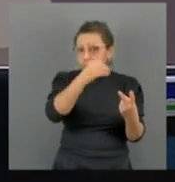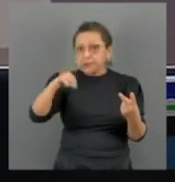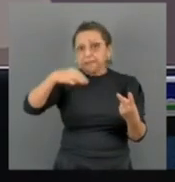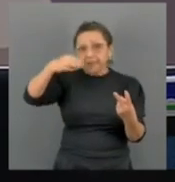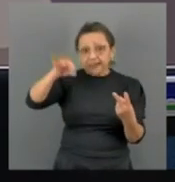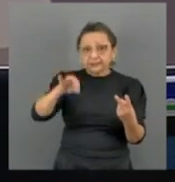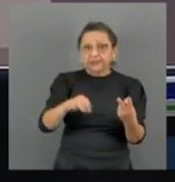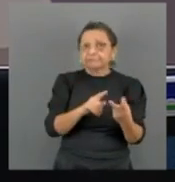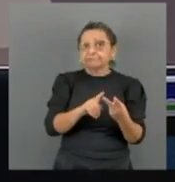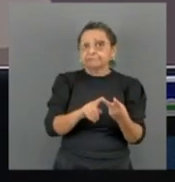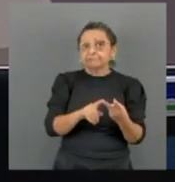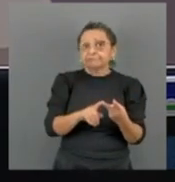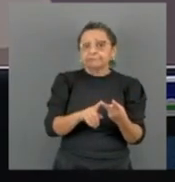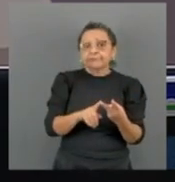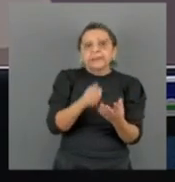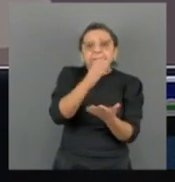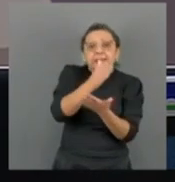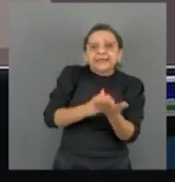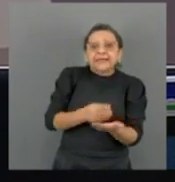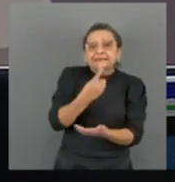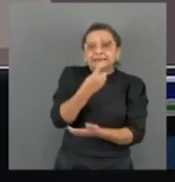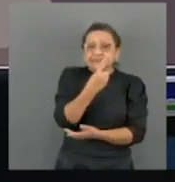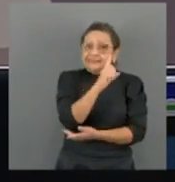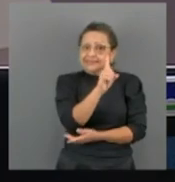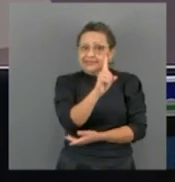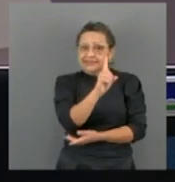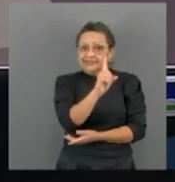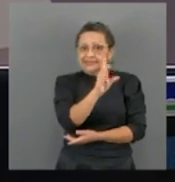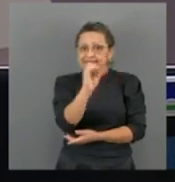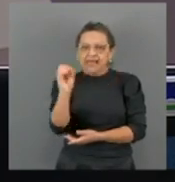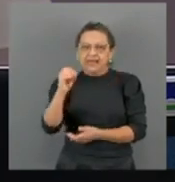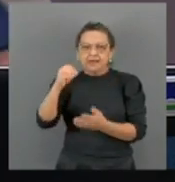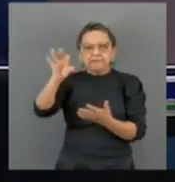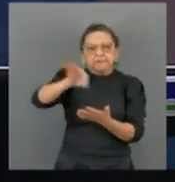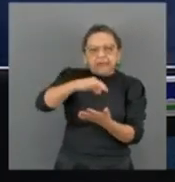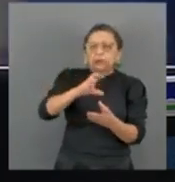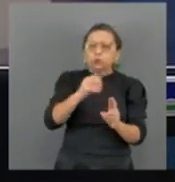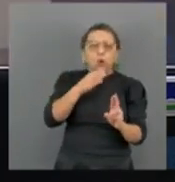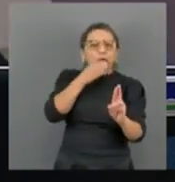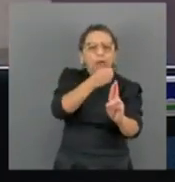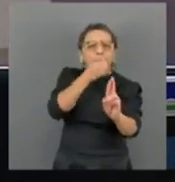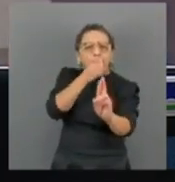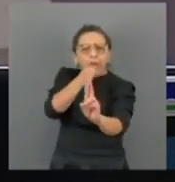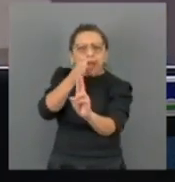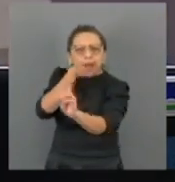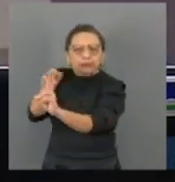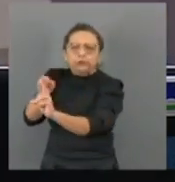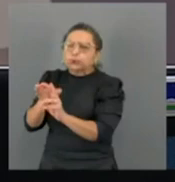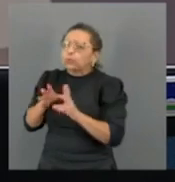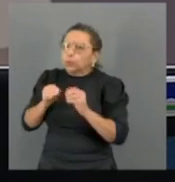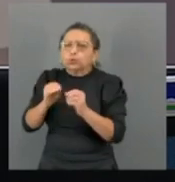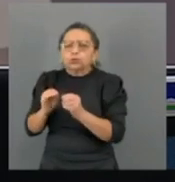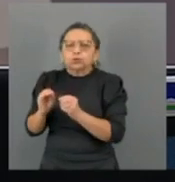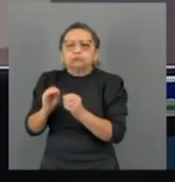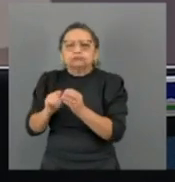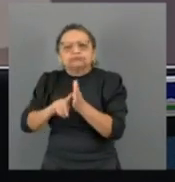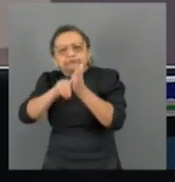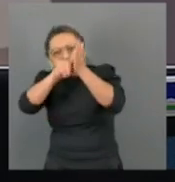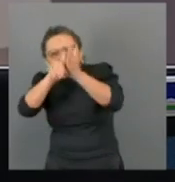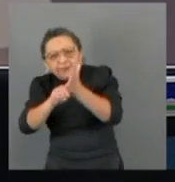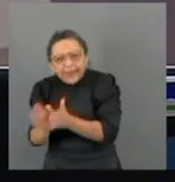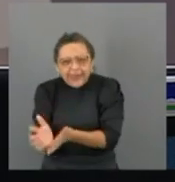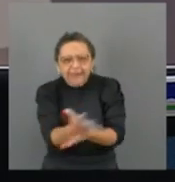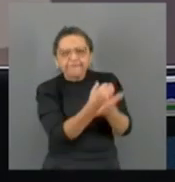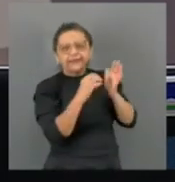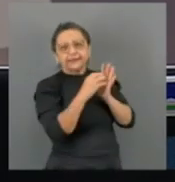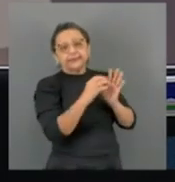100 páginas só é de referências. Os dados, os estudos, tudo.